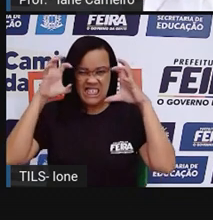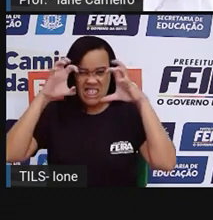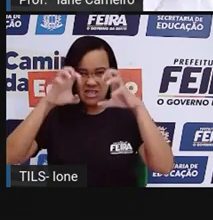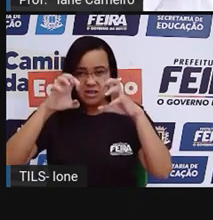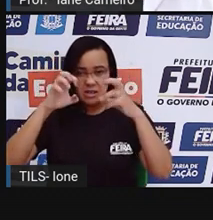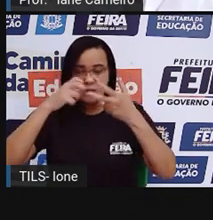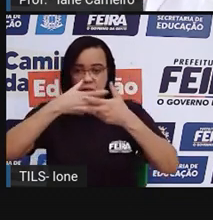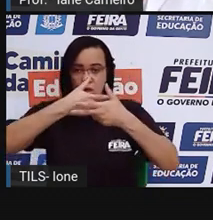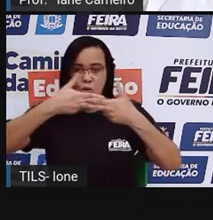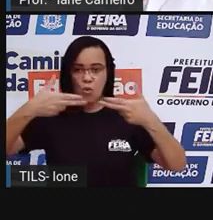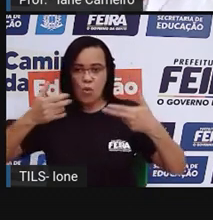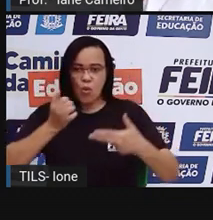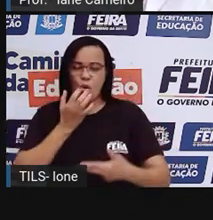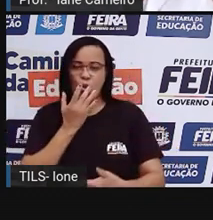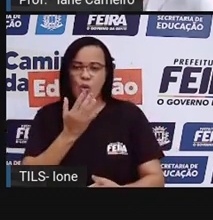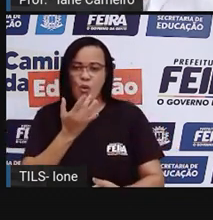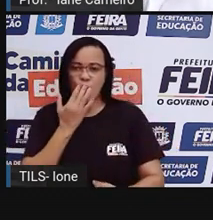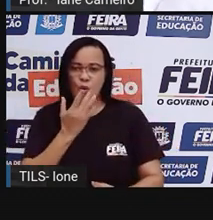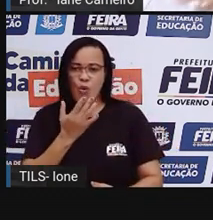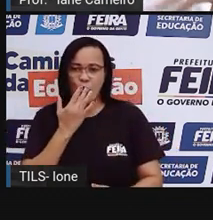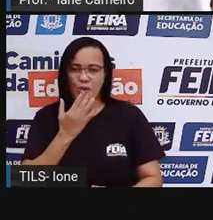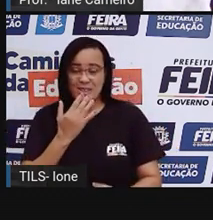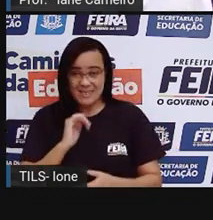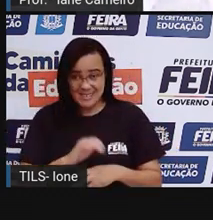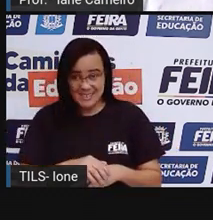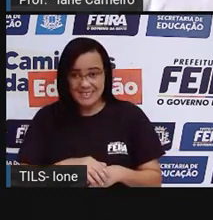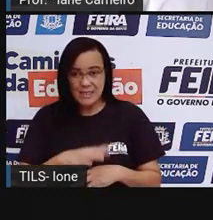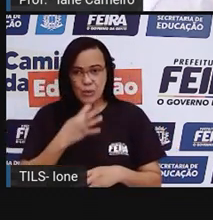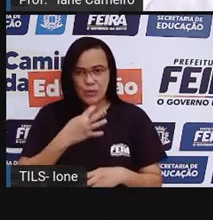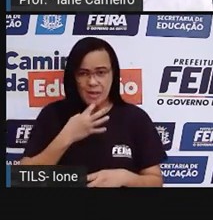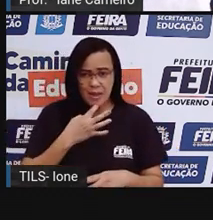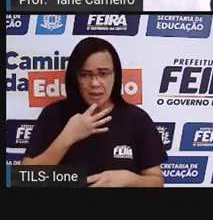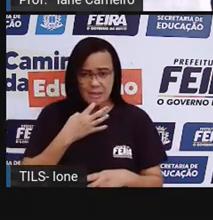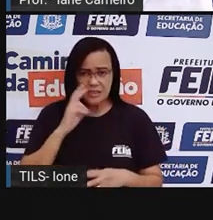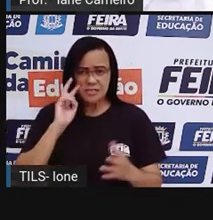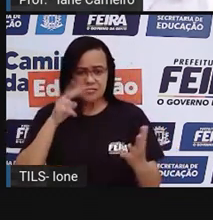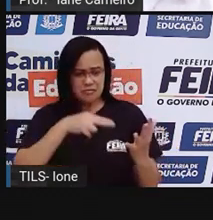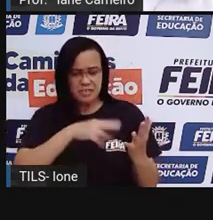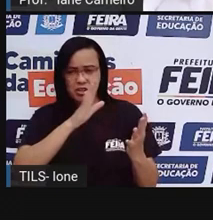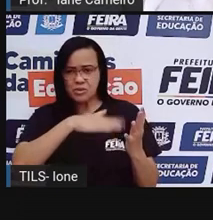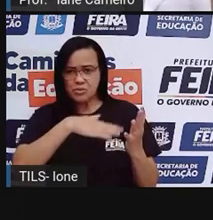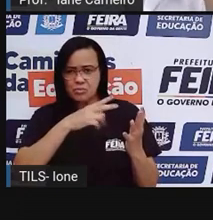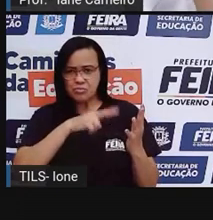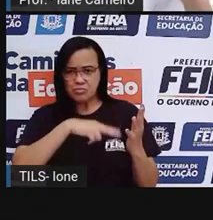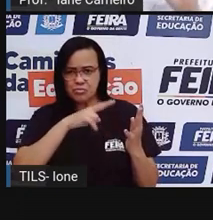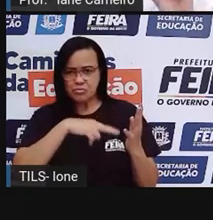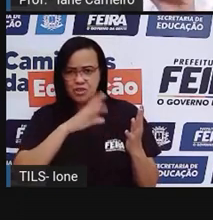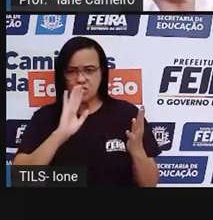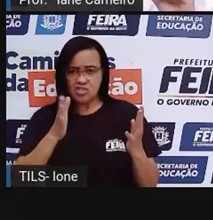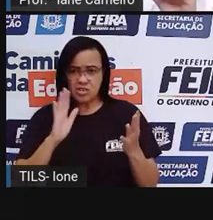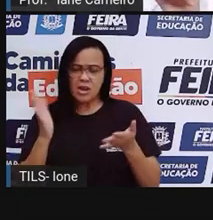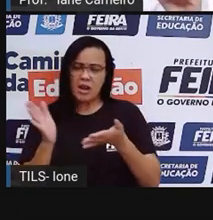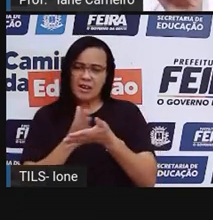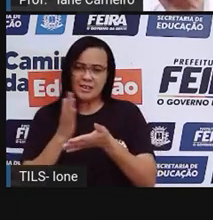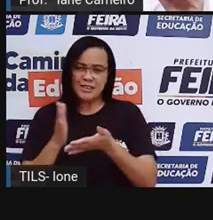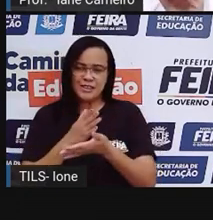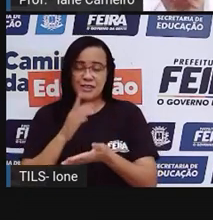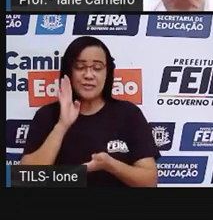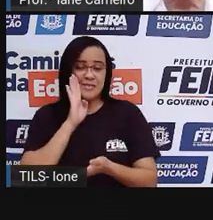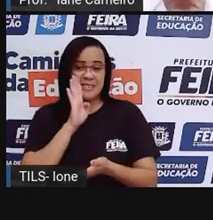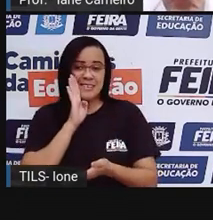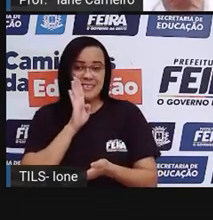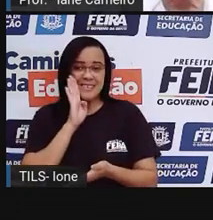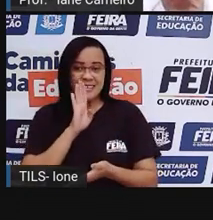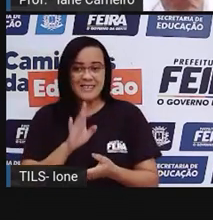essa história? Quem já viu em algum lugar, já ouviu alguma Pró contando? É um livro muito interessante, ó,